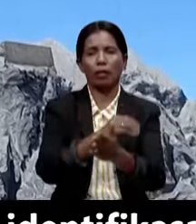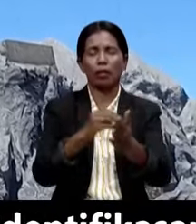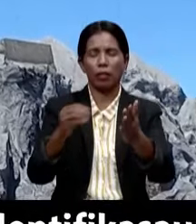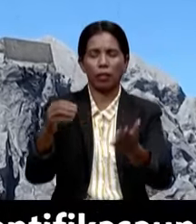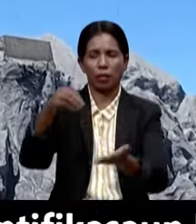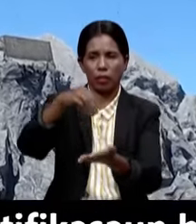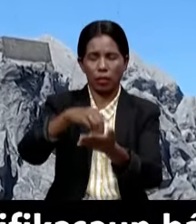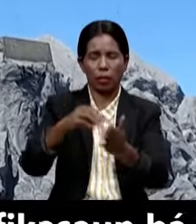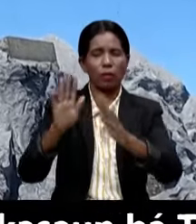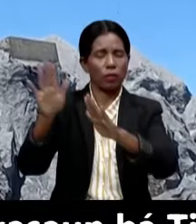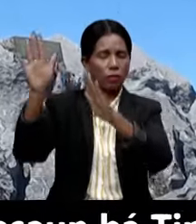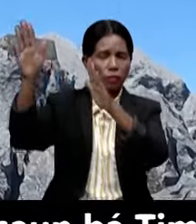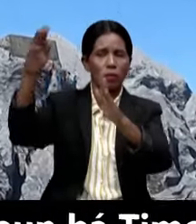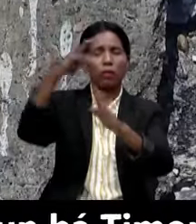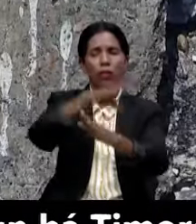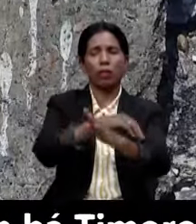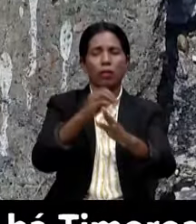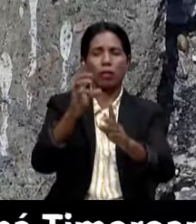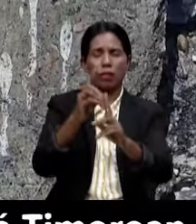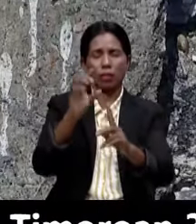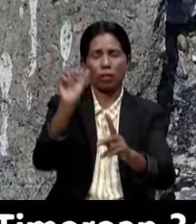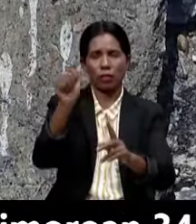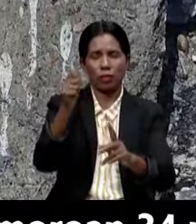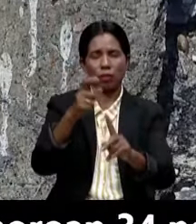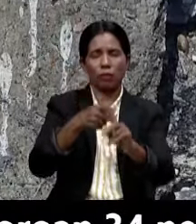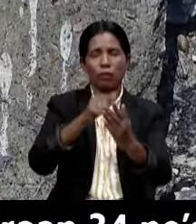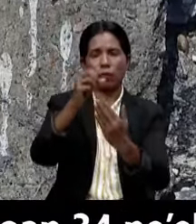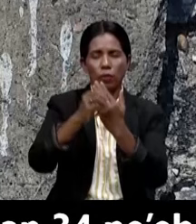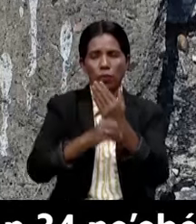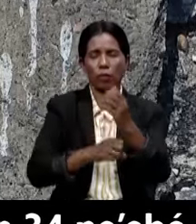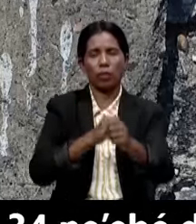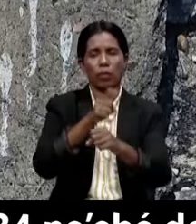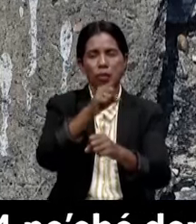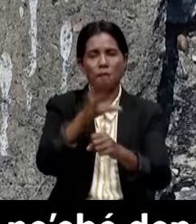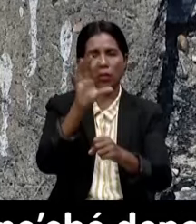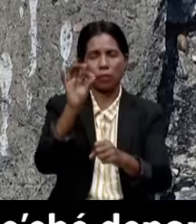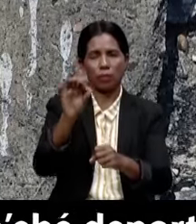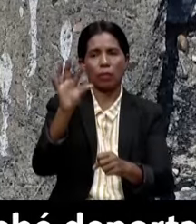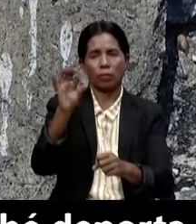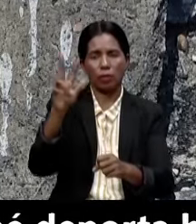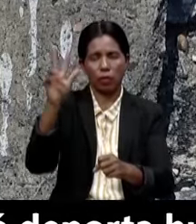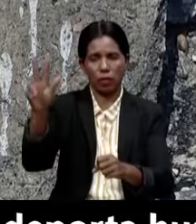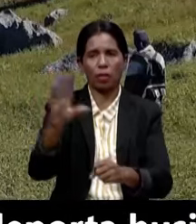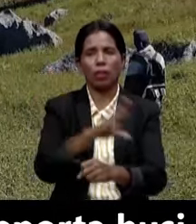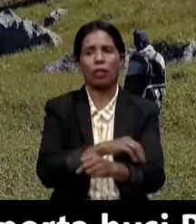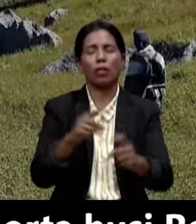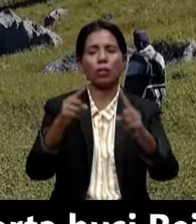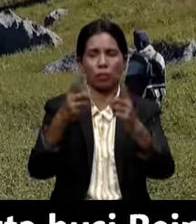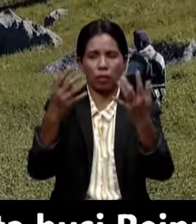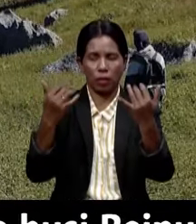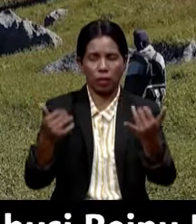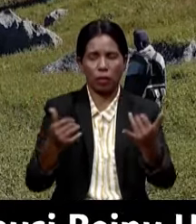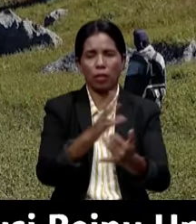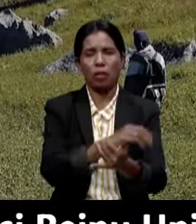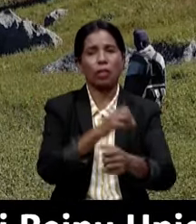Matibian tutun iha loron sanulu fulan outubro tina reunida atusia sianulu resintolu honune tohin loron